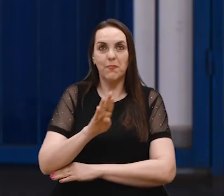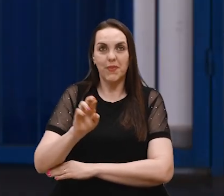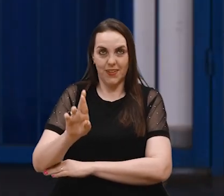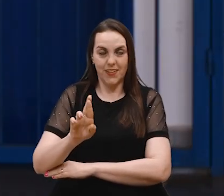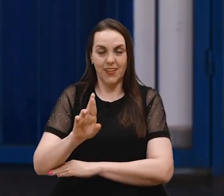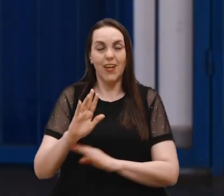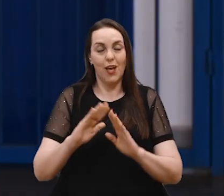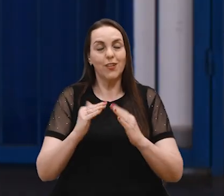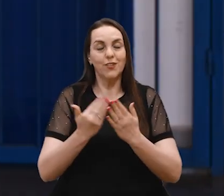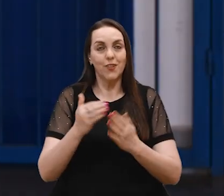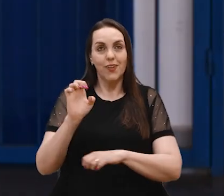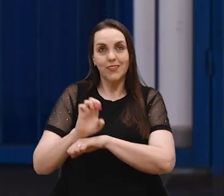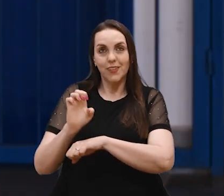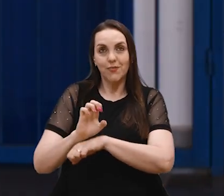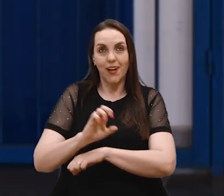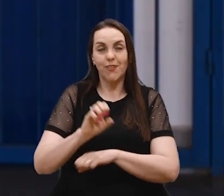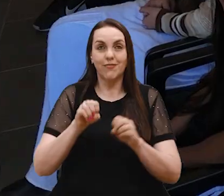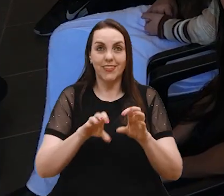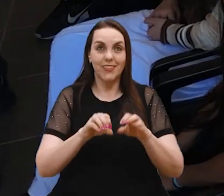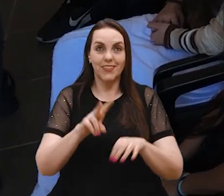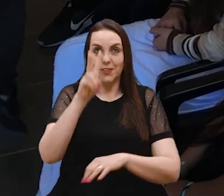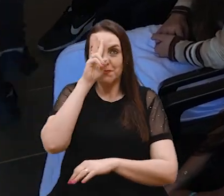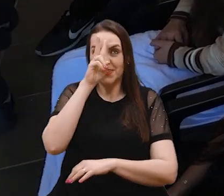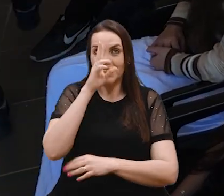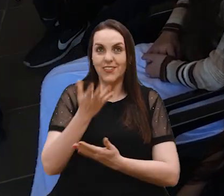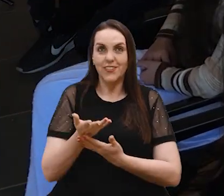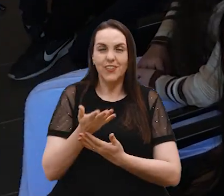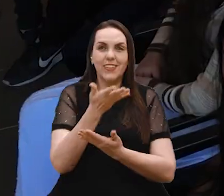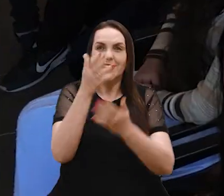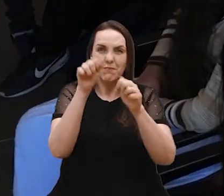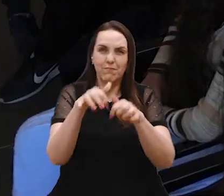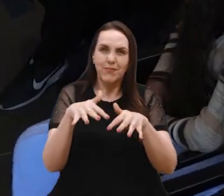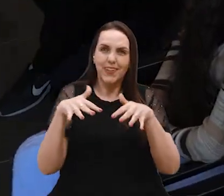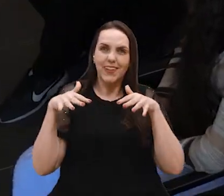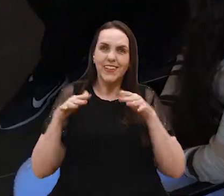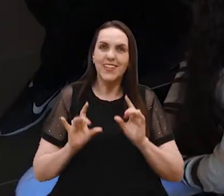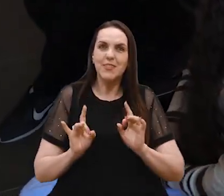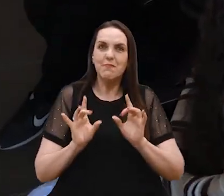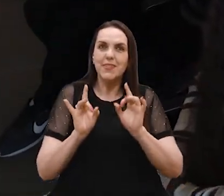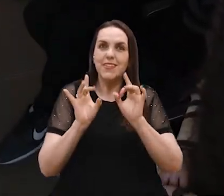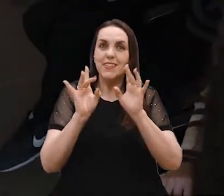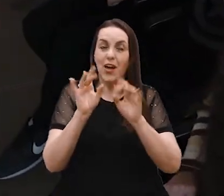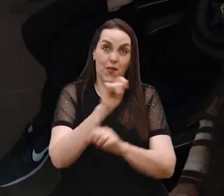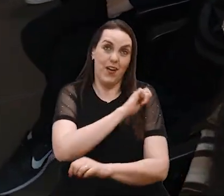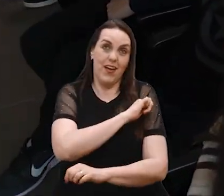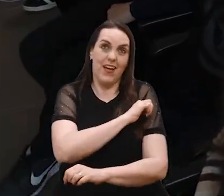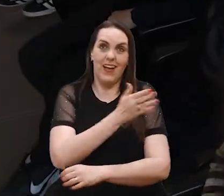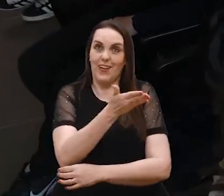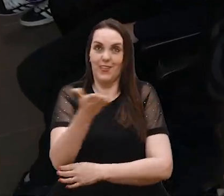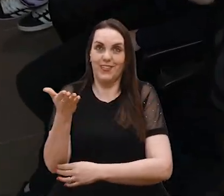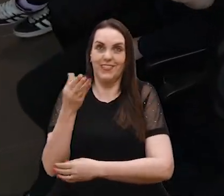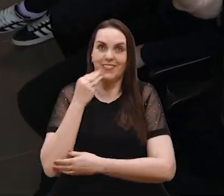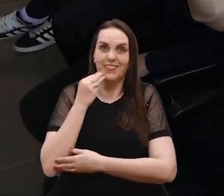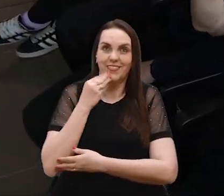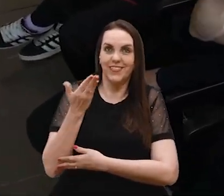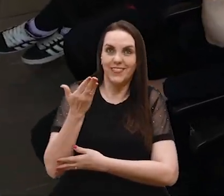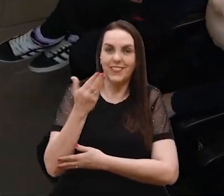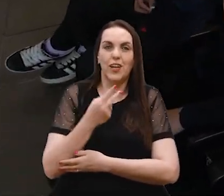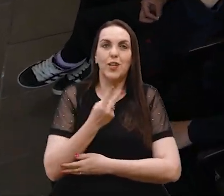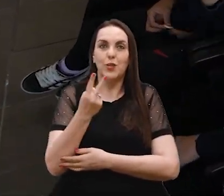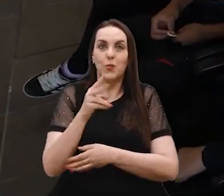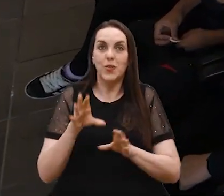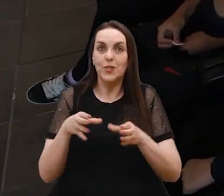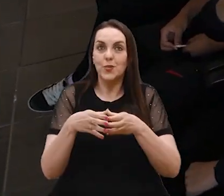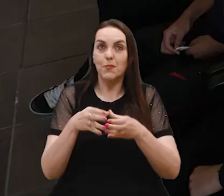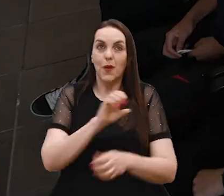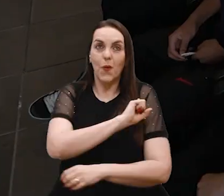de ensino médio. E a gente tem plateia, uma plateia bem especial, formada de alunos, lógico, 2 turmas